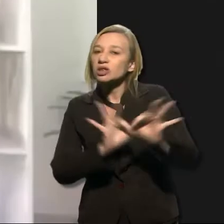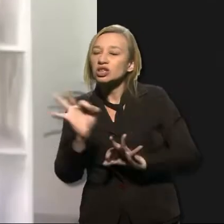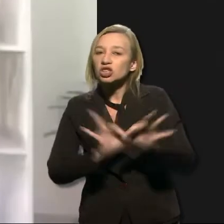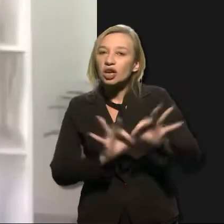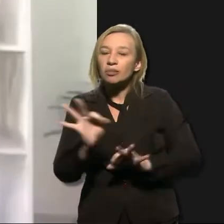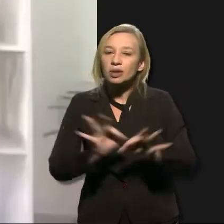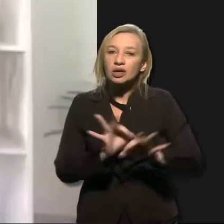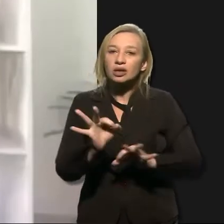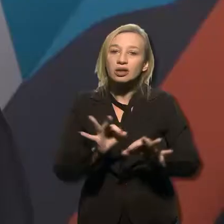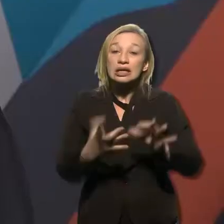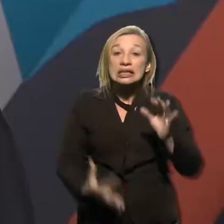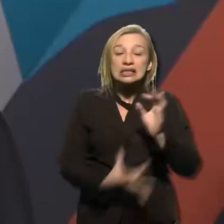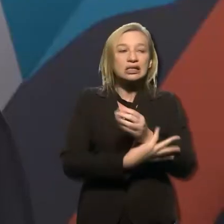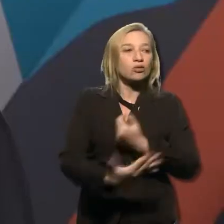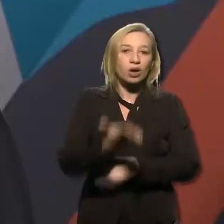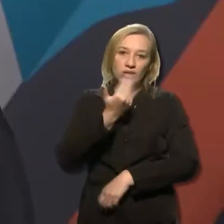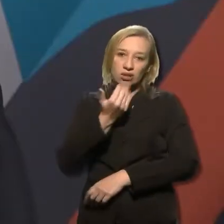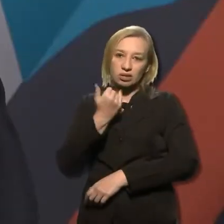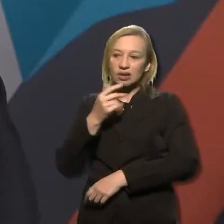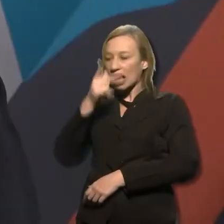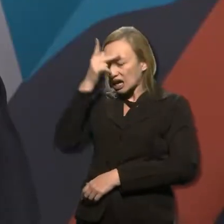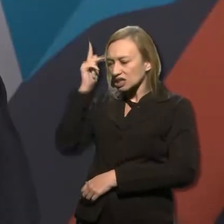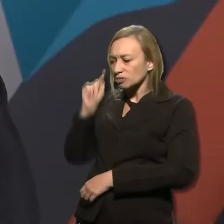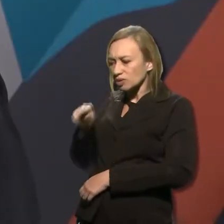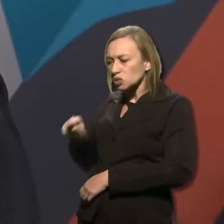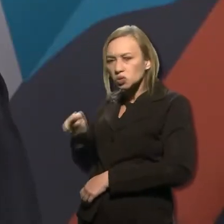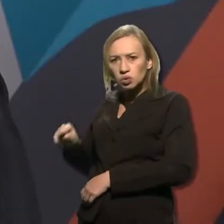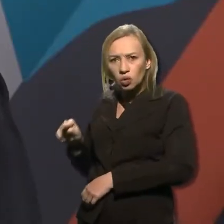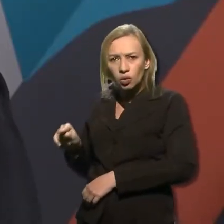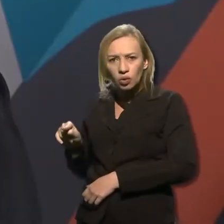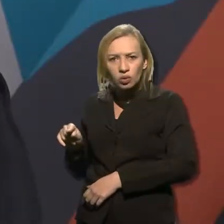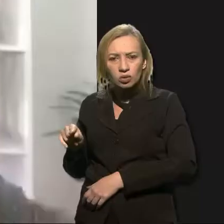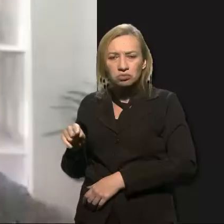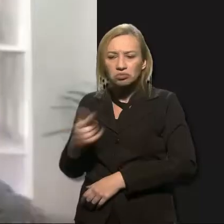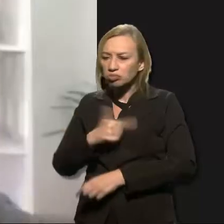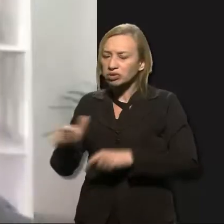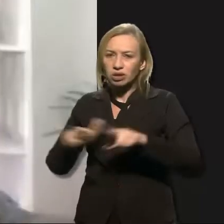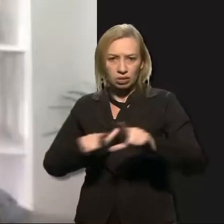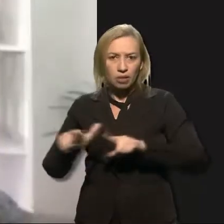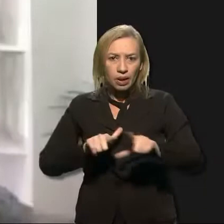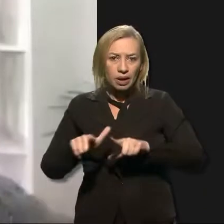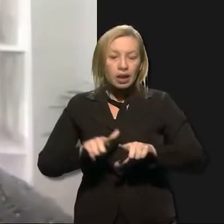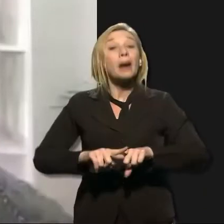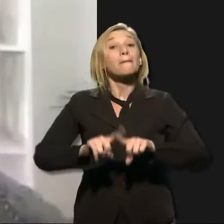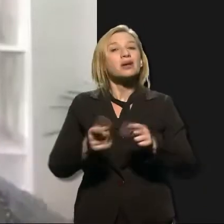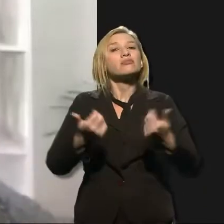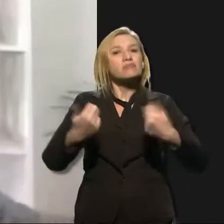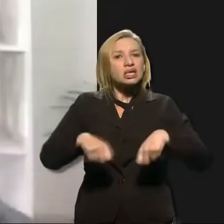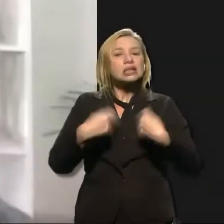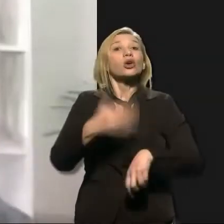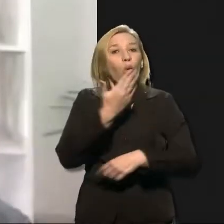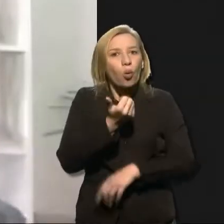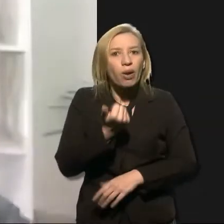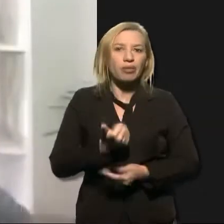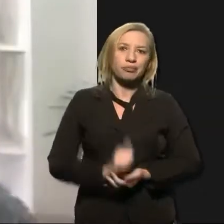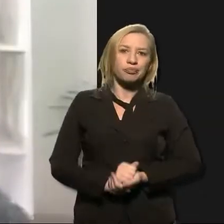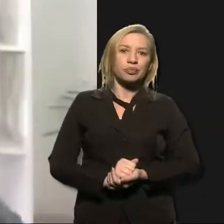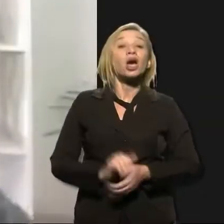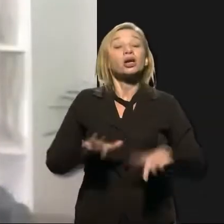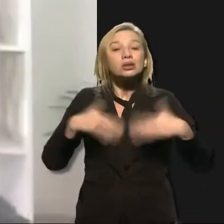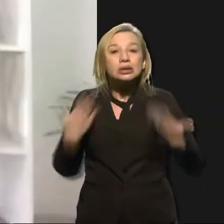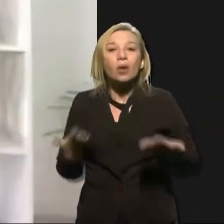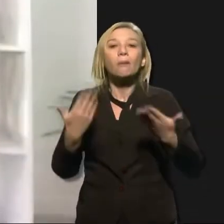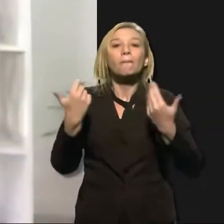que falta um planejamento em termos de segurança alimentar. Essas pessoas, elas estão efetivamente sem emprego, mas